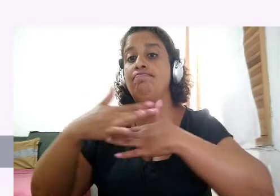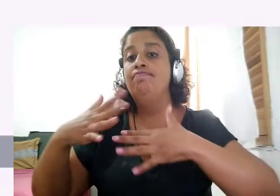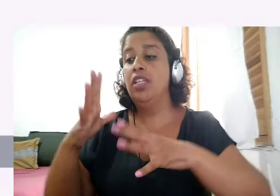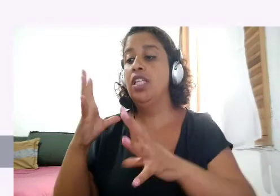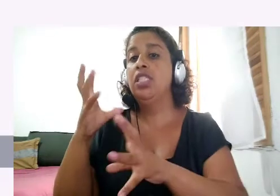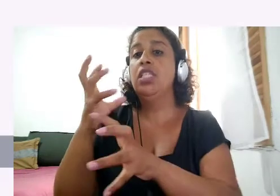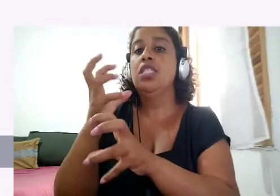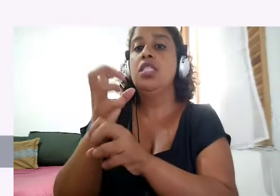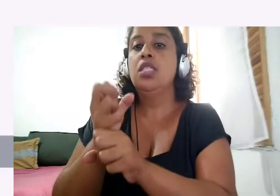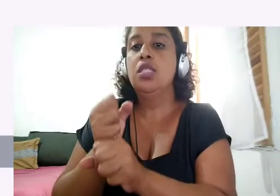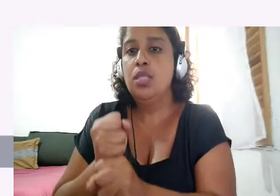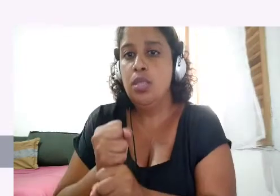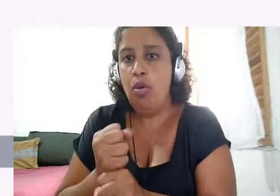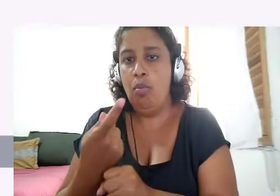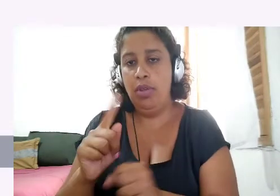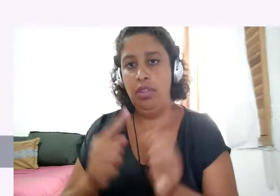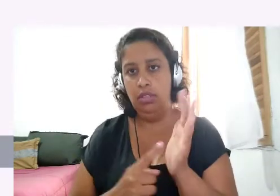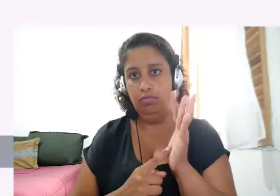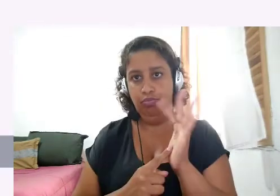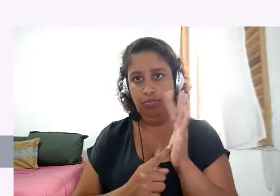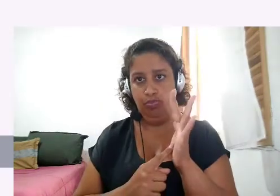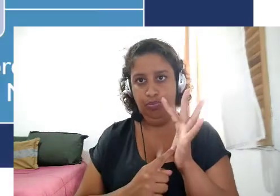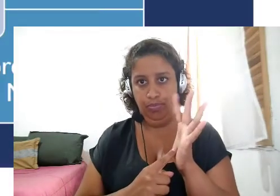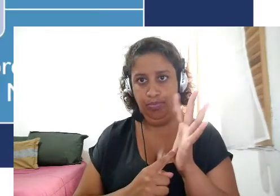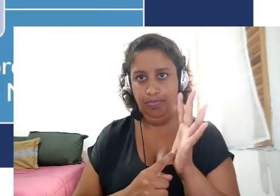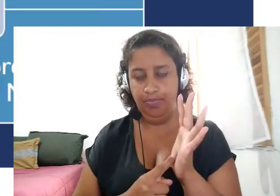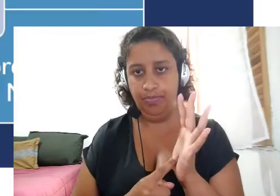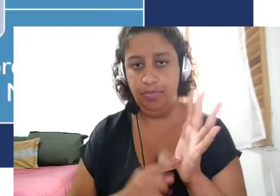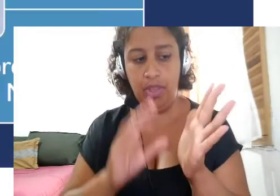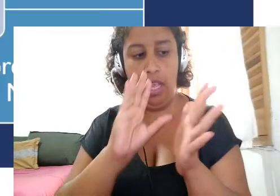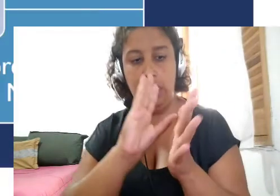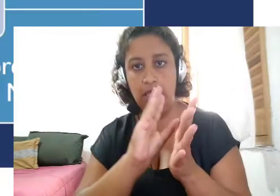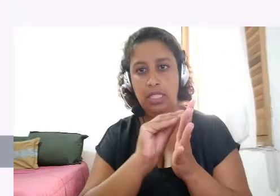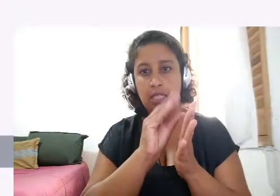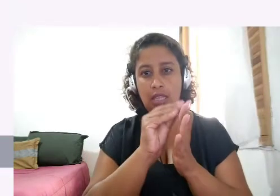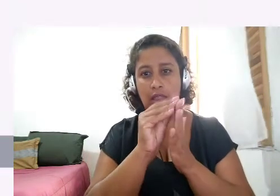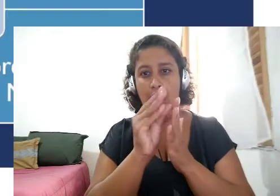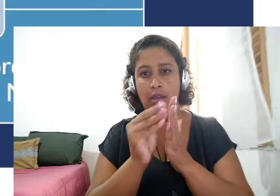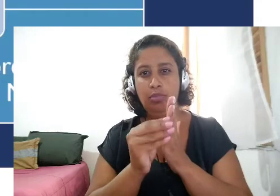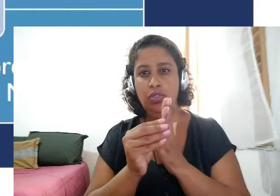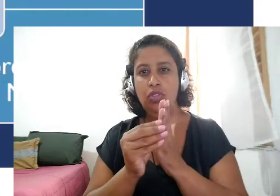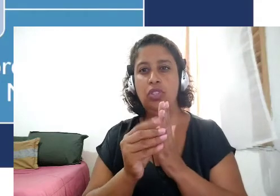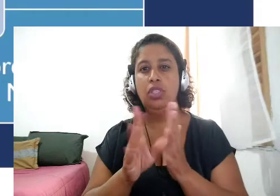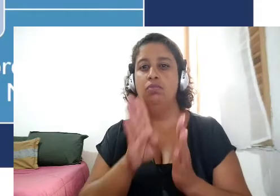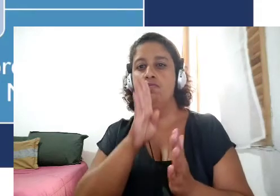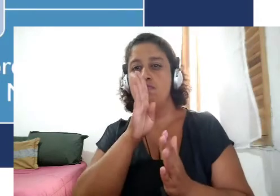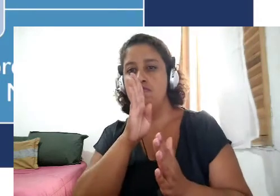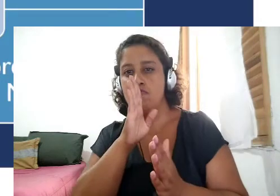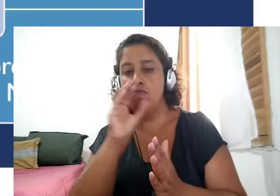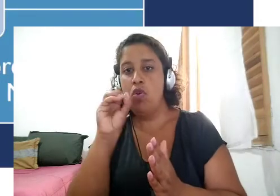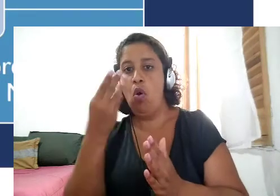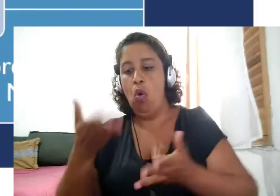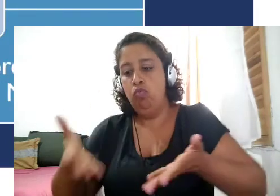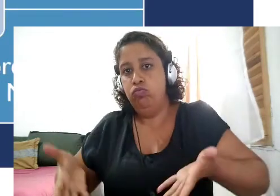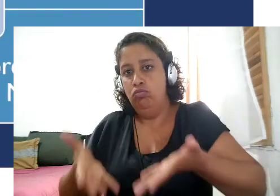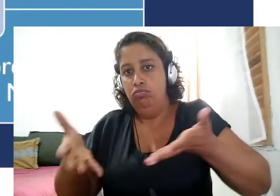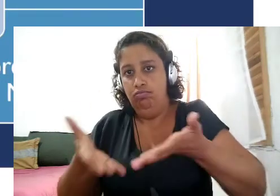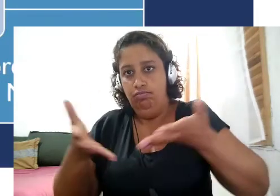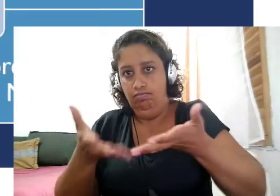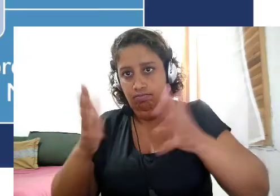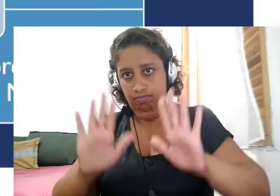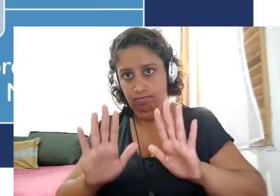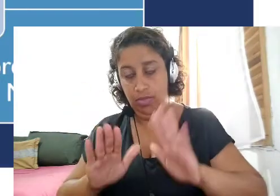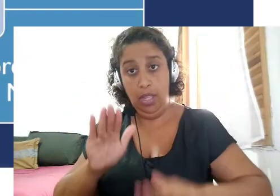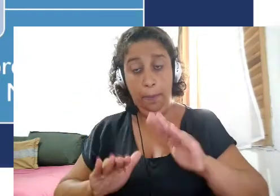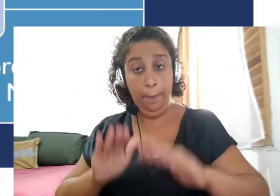lembrando sempre que é o somatório desses potenciais, então não é só um neurônio, são vários que têm que interagir. E como que ele será aplicado na fisioterapia? Vai ser